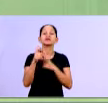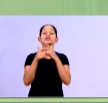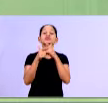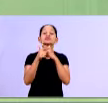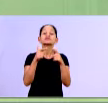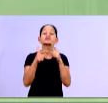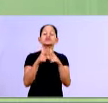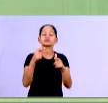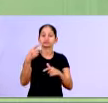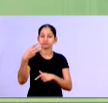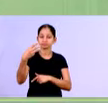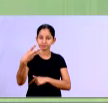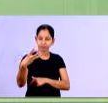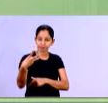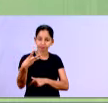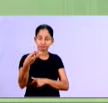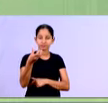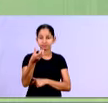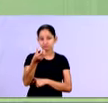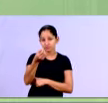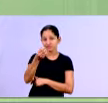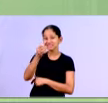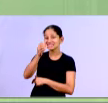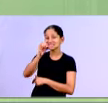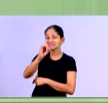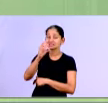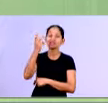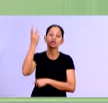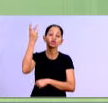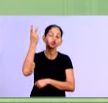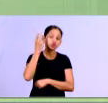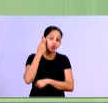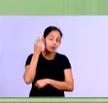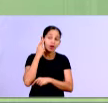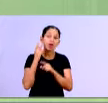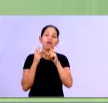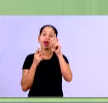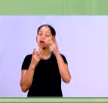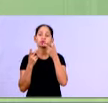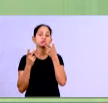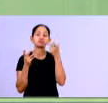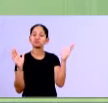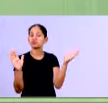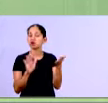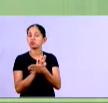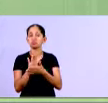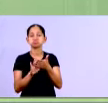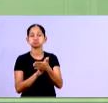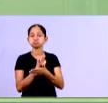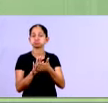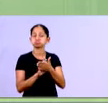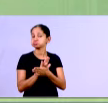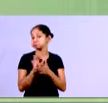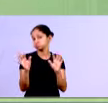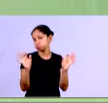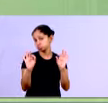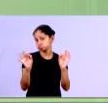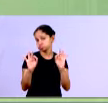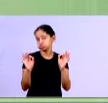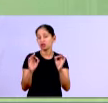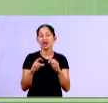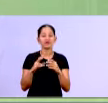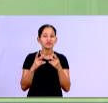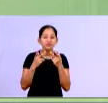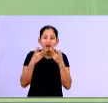por 360. Ano comercial, já que o exercício não falou se era ano civil ou ano comercial. Toda vez que ele